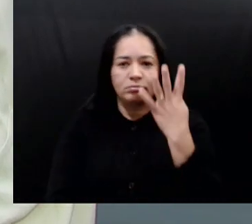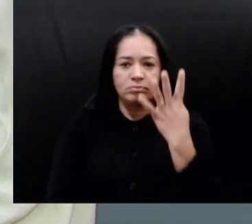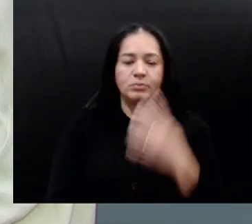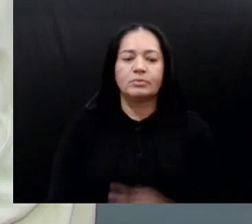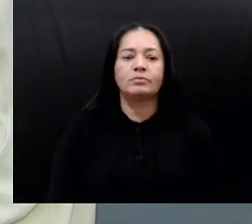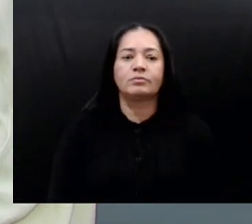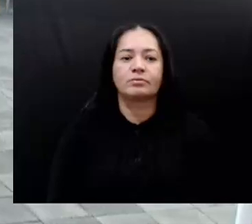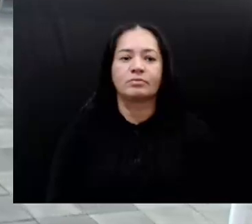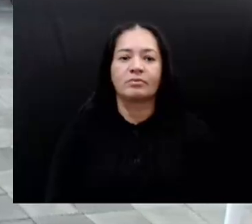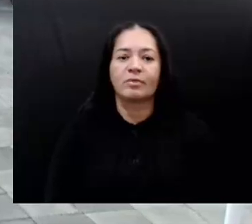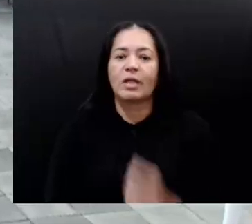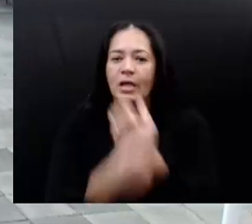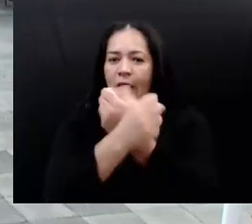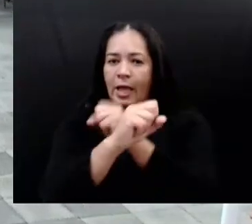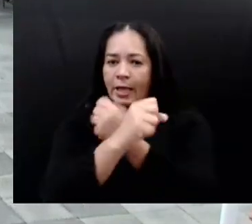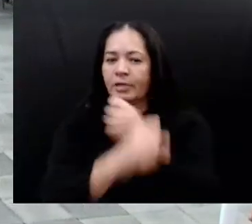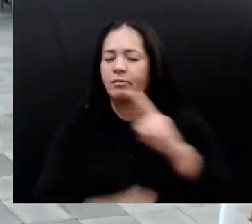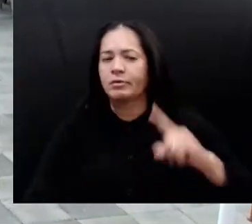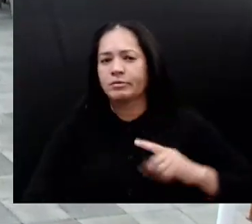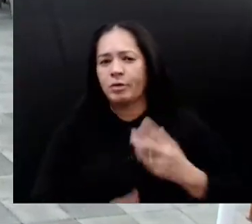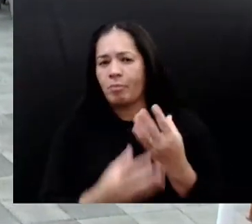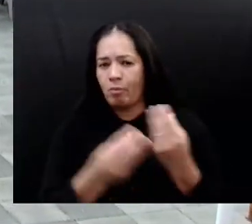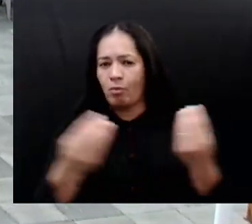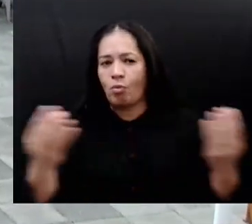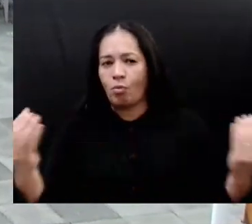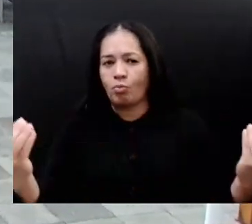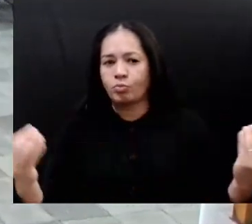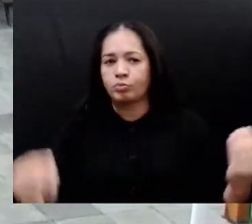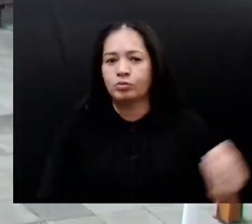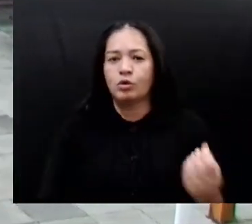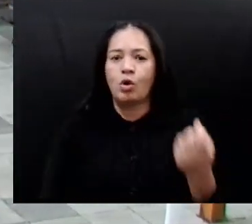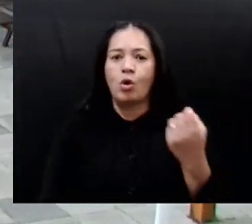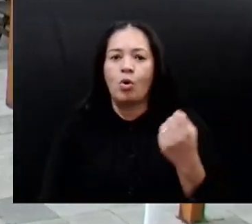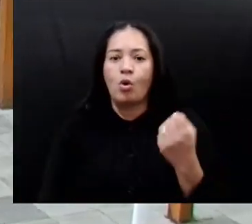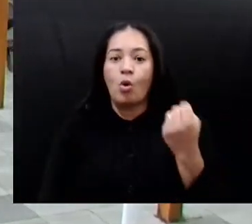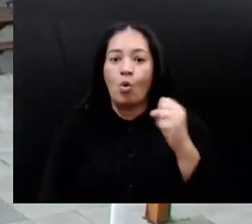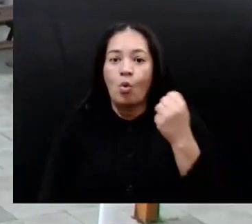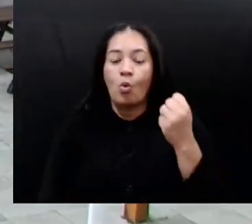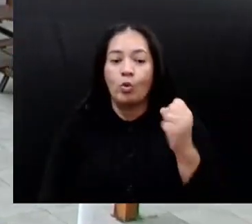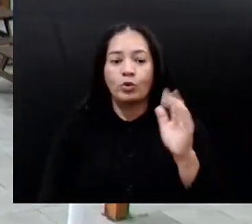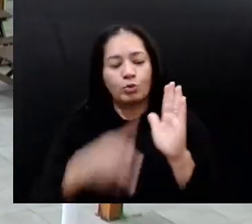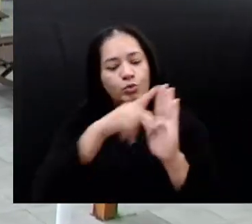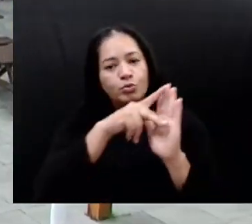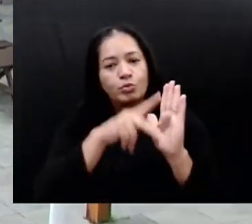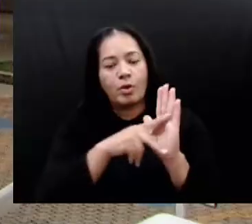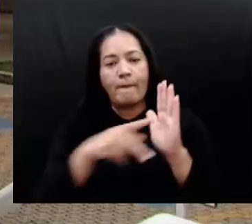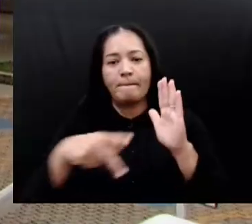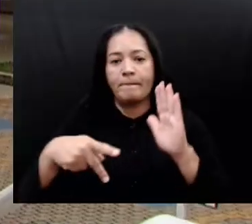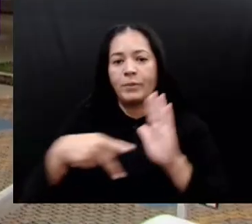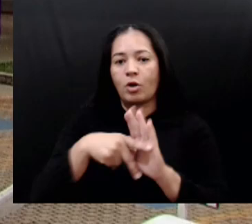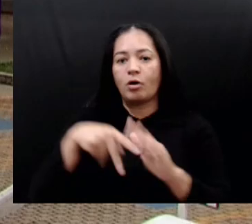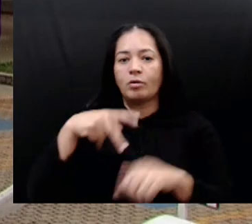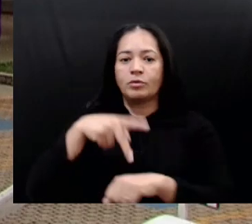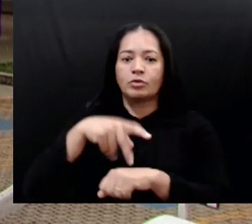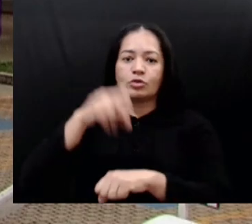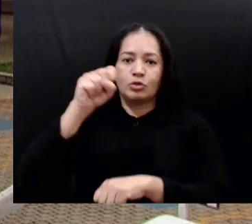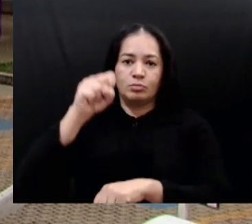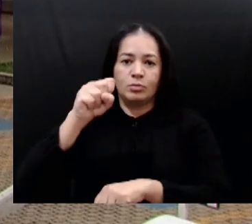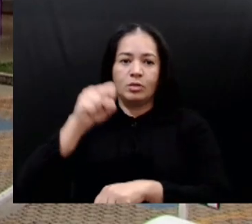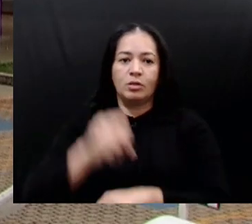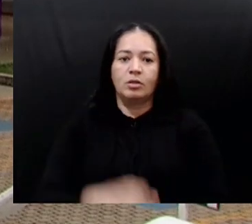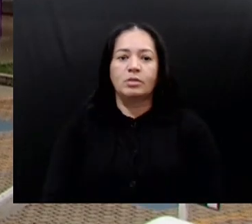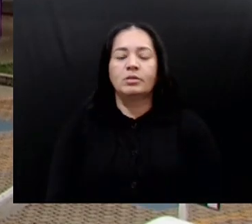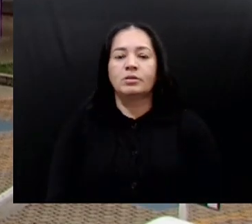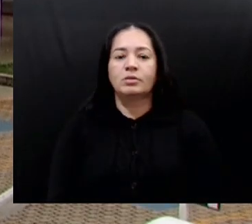bastante, Temos. Aqui na PUC a gente tem 8 programas, né, de pós-graduação, stricto sensu, né, nas diversas